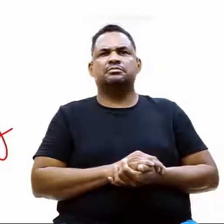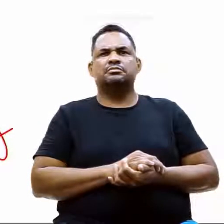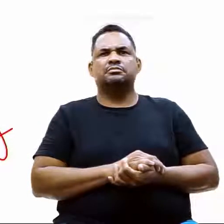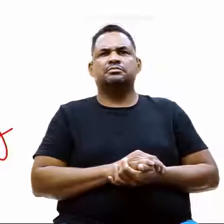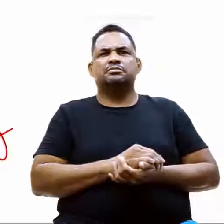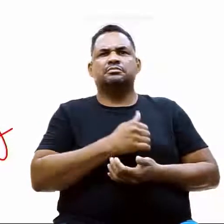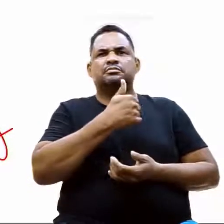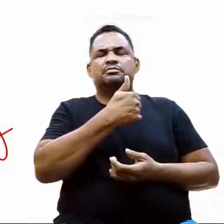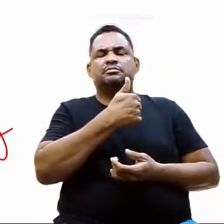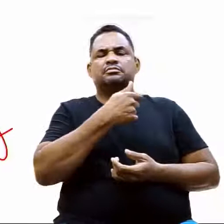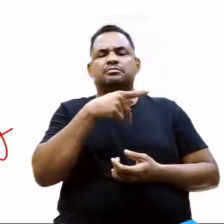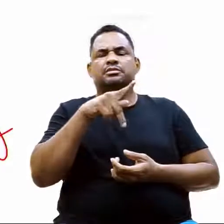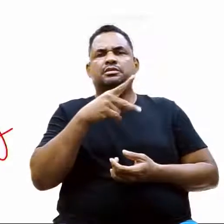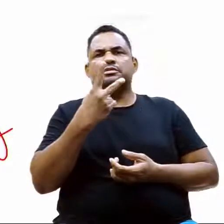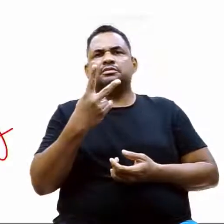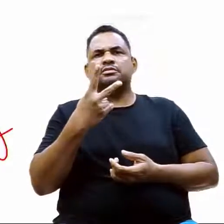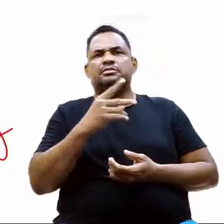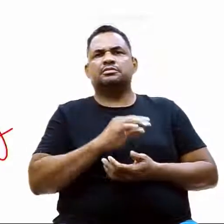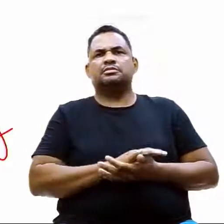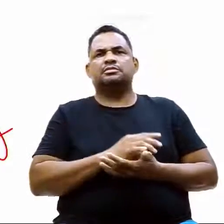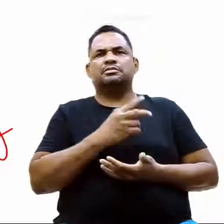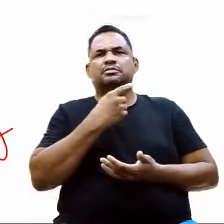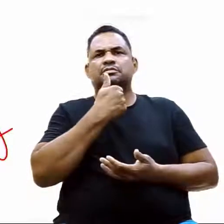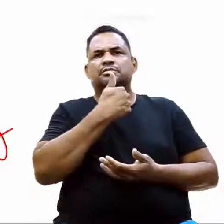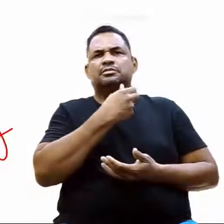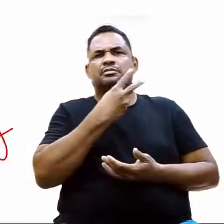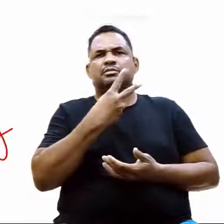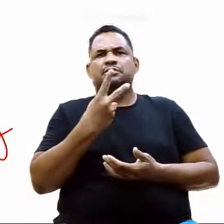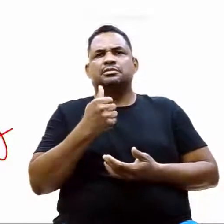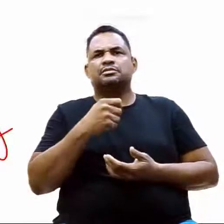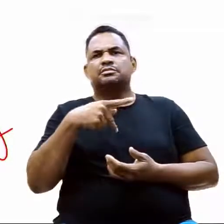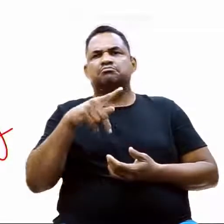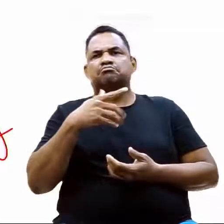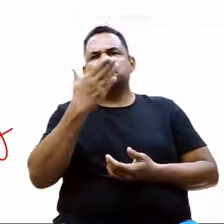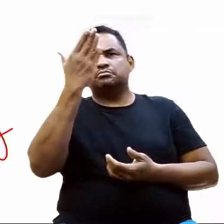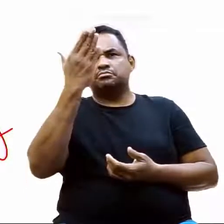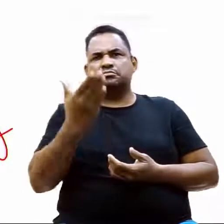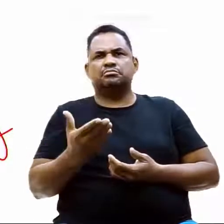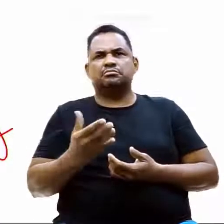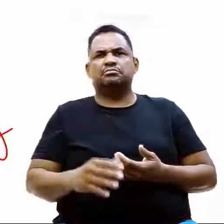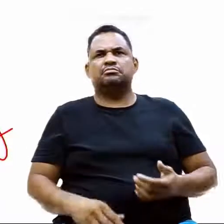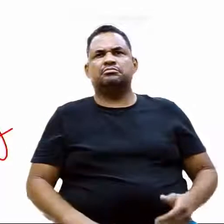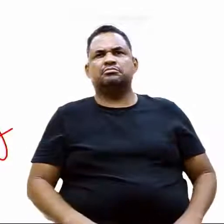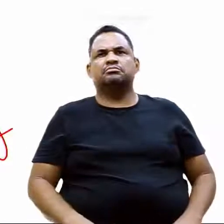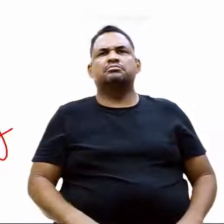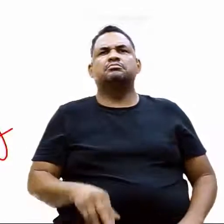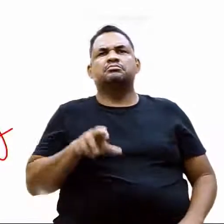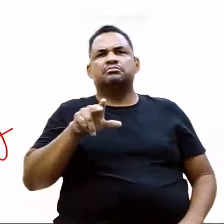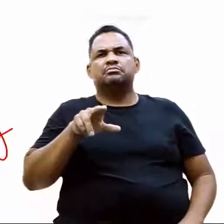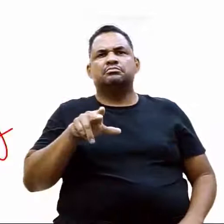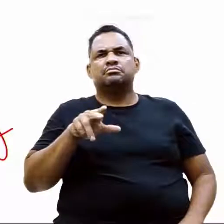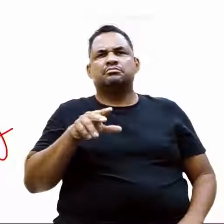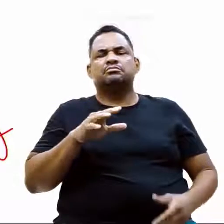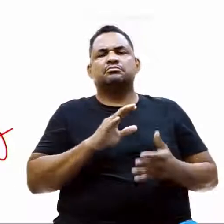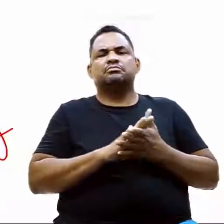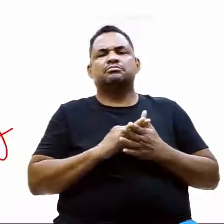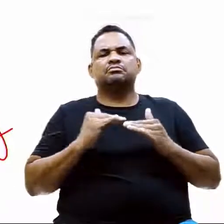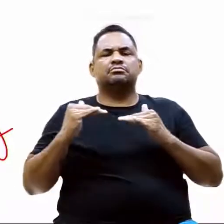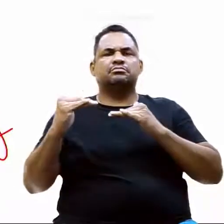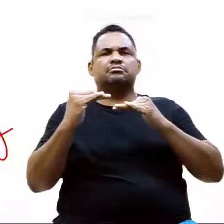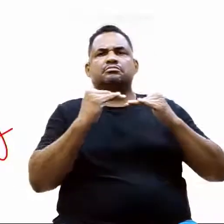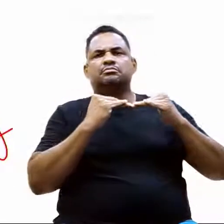para 2, 1 para 2, 1 para 2. Isto é, a mesma proporção